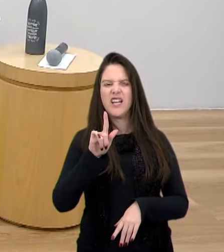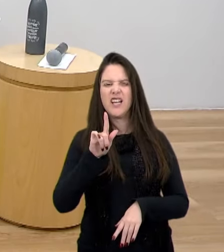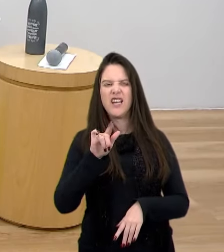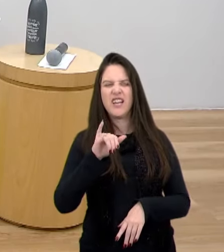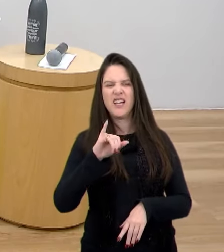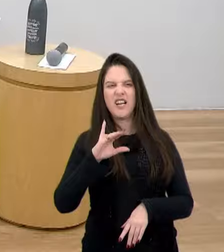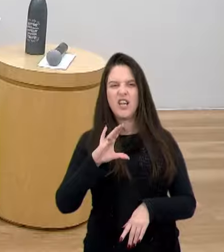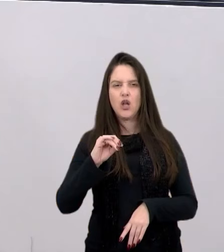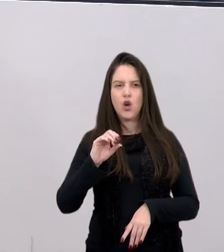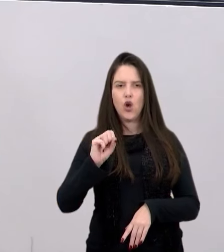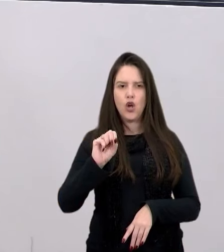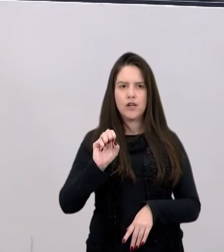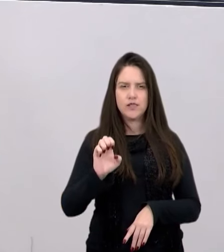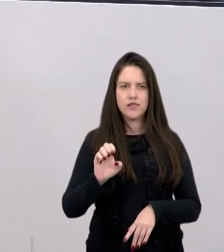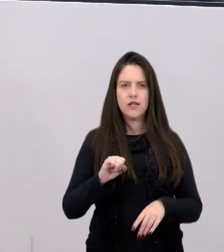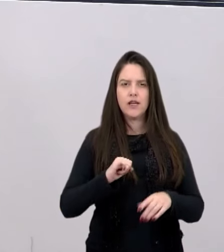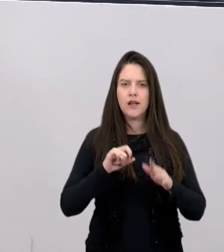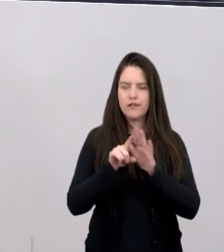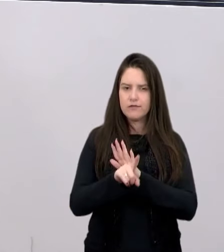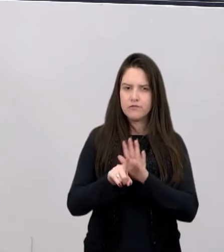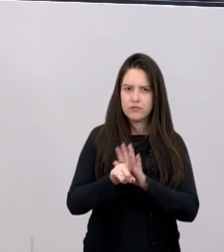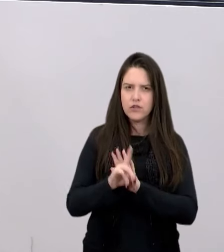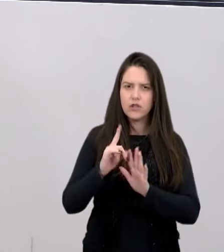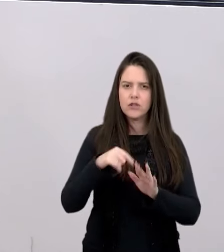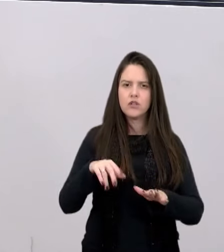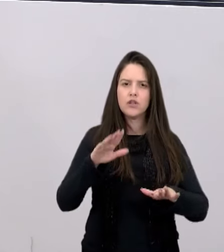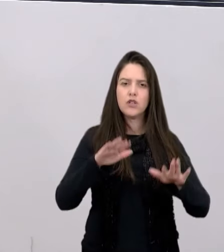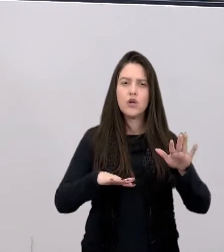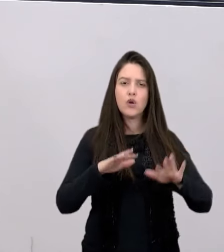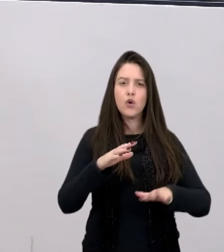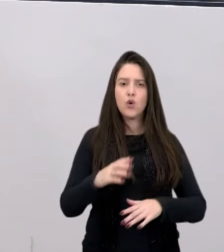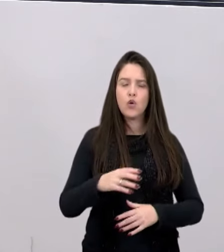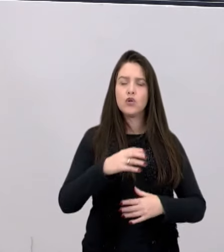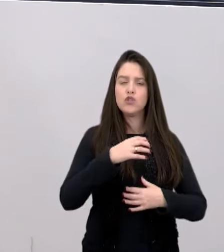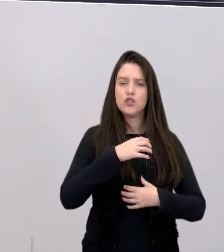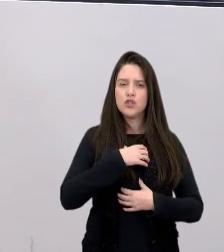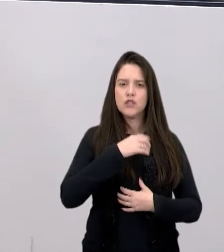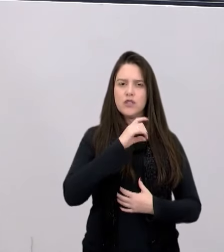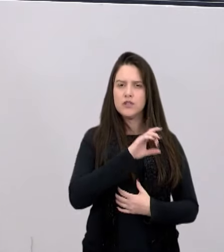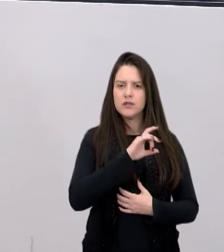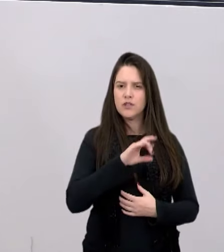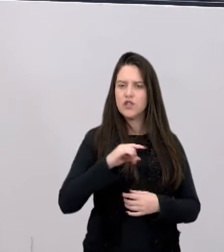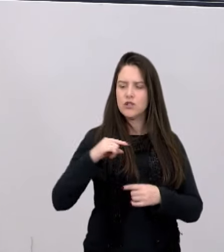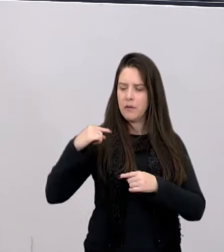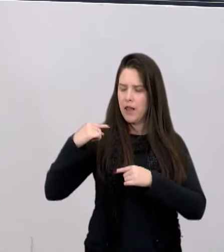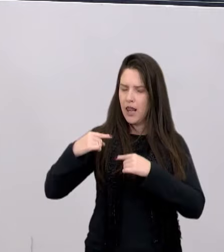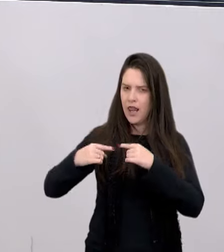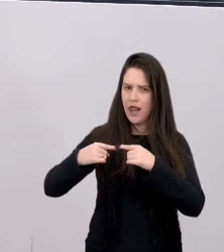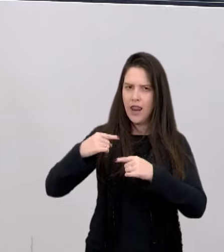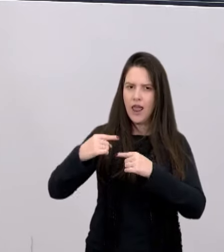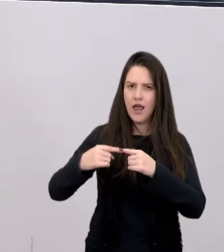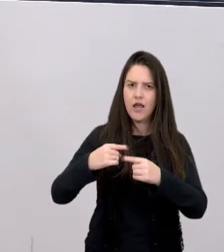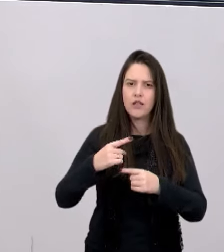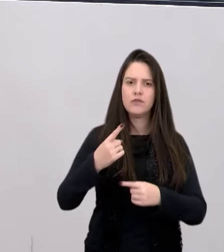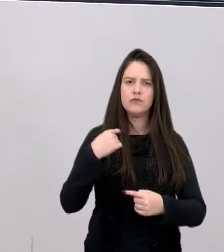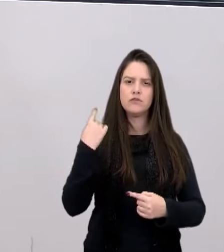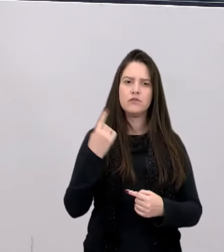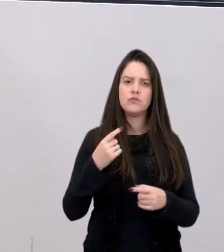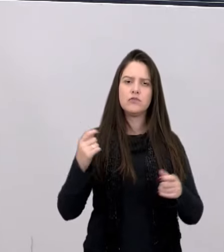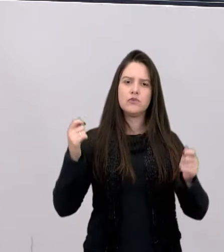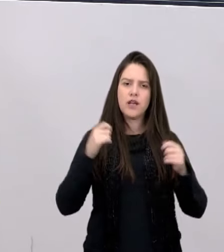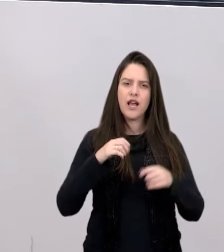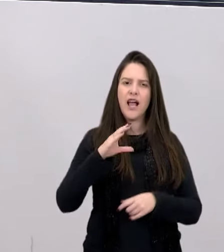ver essa questão aí também do tipo de alimento que a gente ingere, né? Então, aí a redução dos